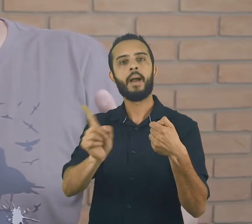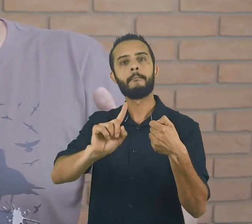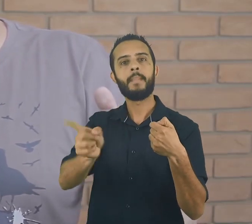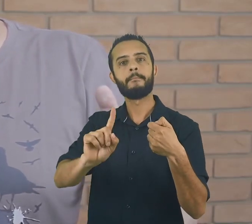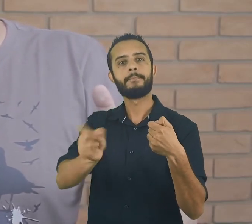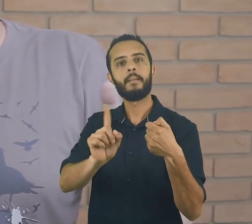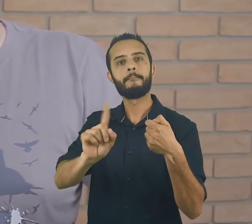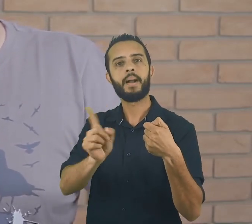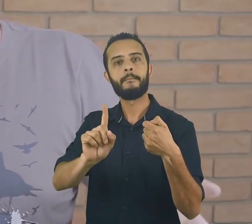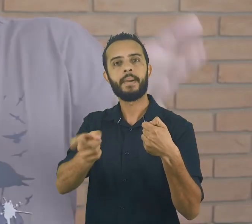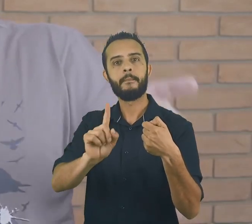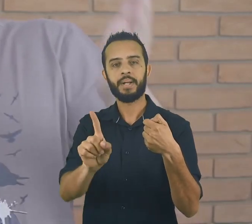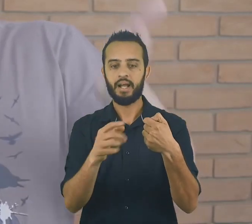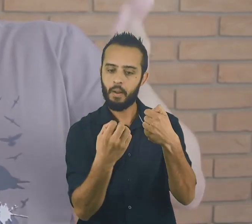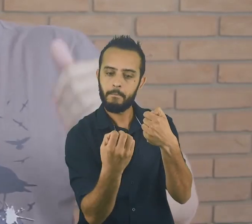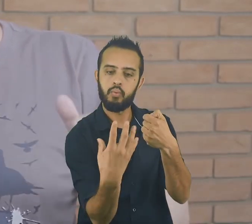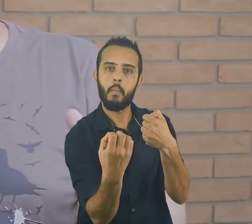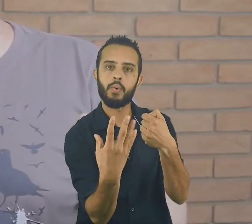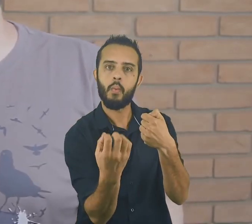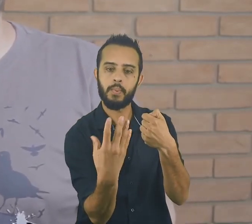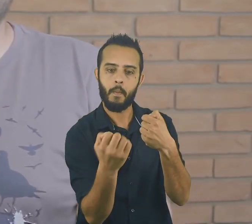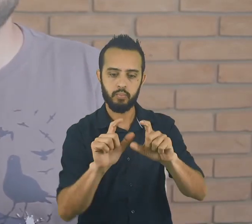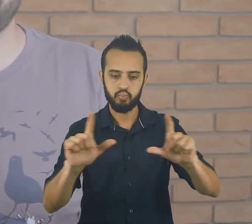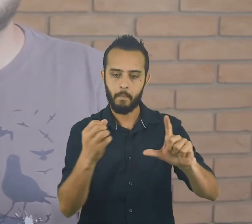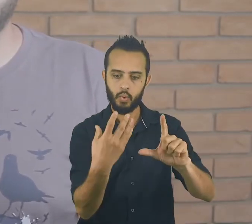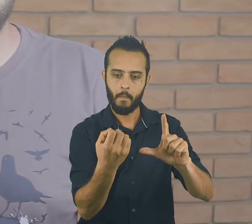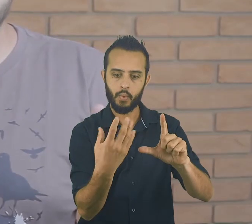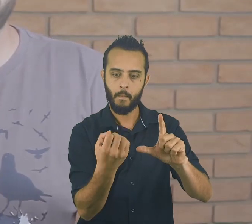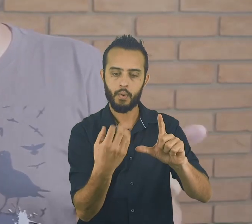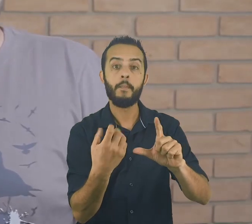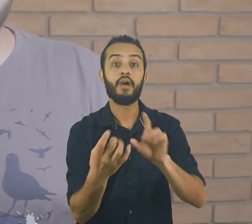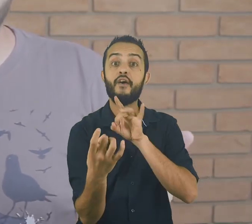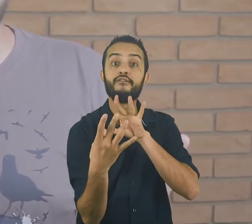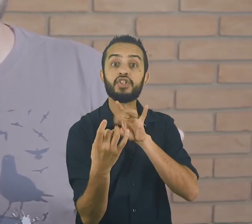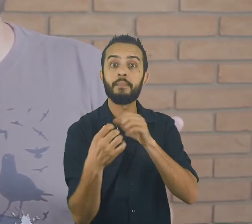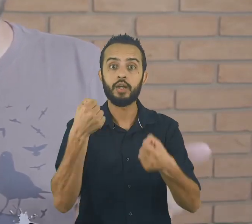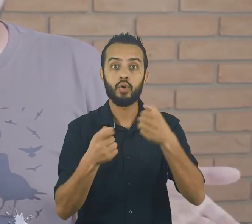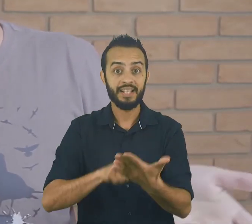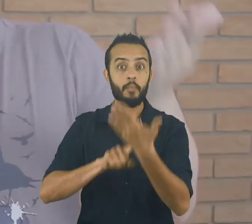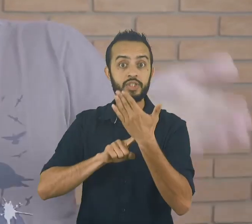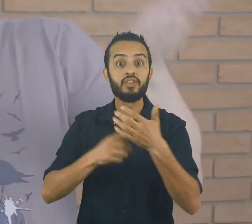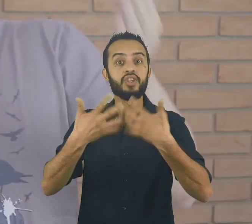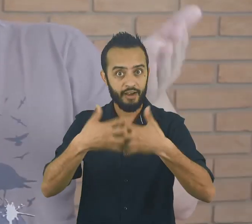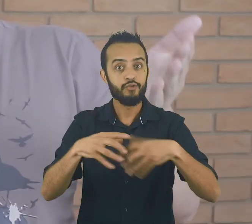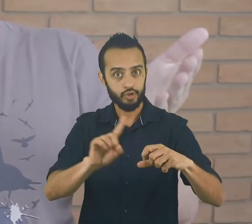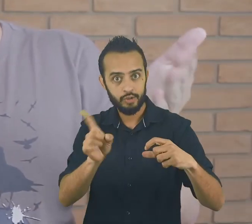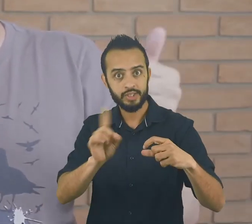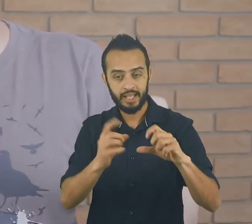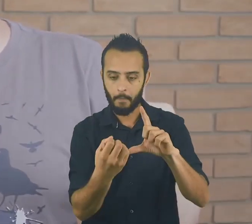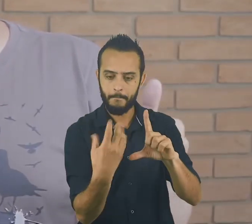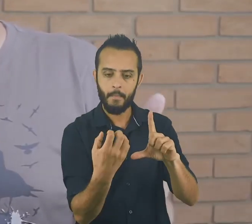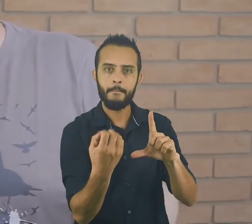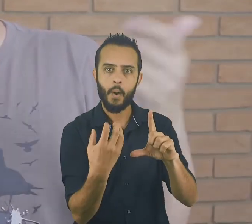luz no carro. Então, quando eu cutuco isso, o carro acende uma luz de volta para mim. Isso é um feedback do carro para mim. Então eu pressiono uma